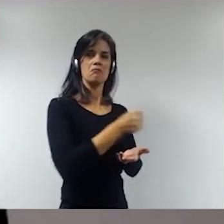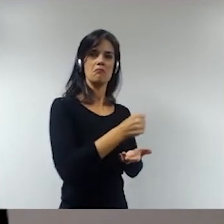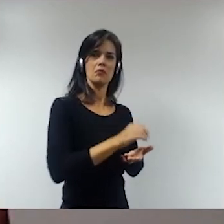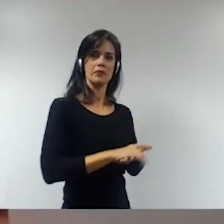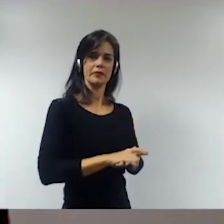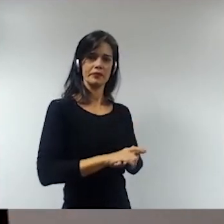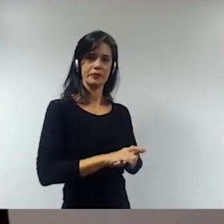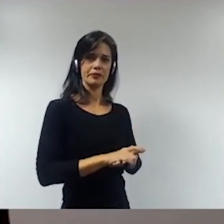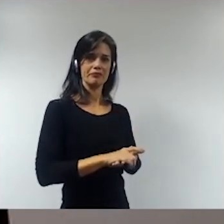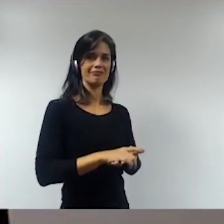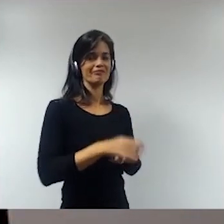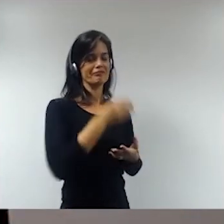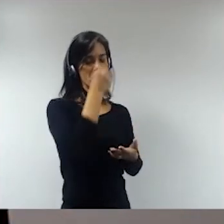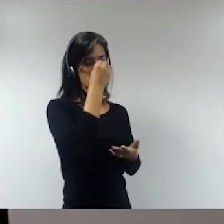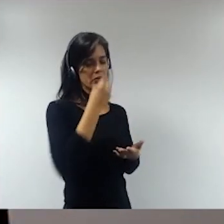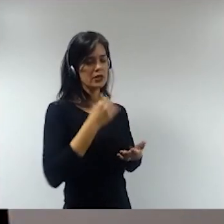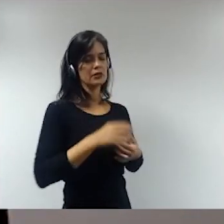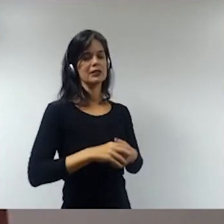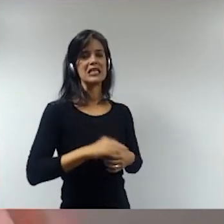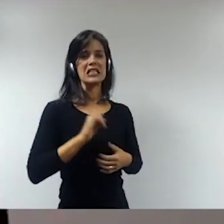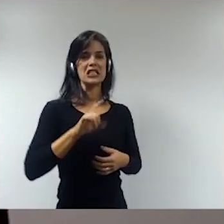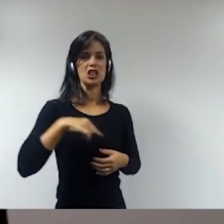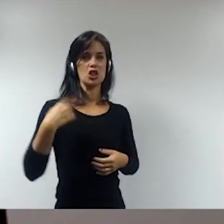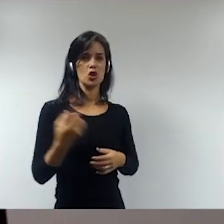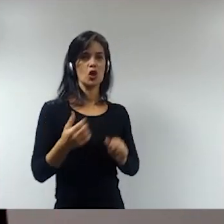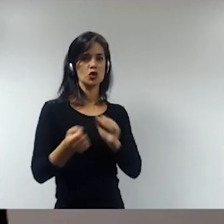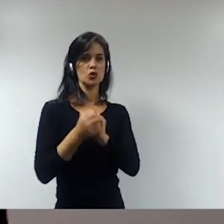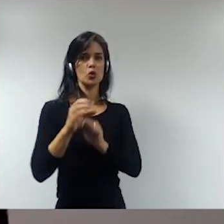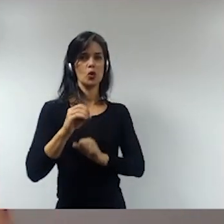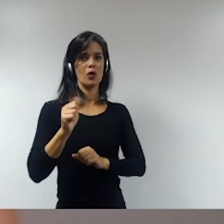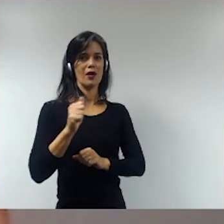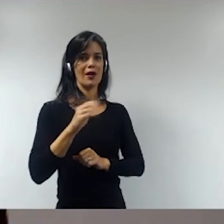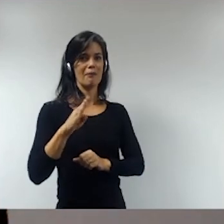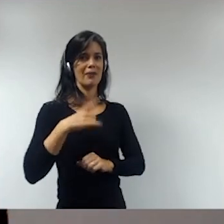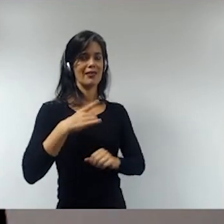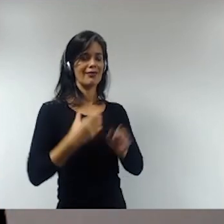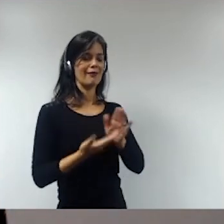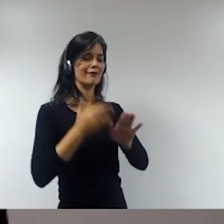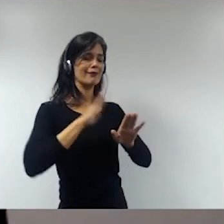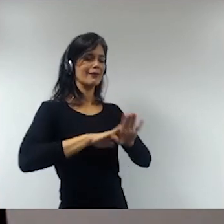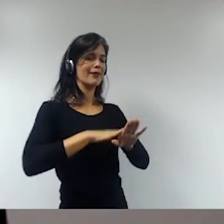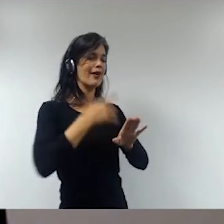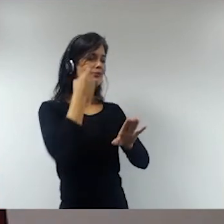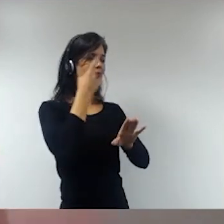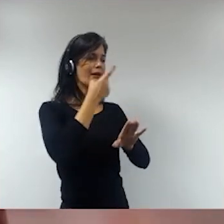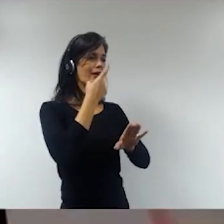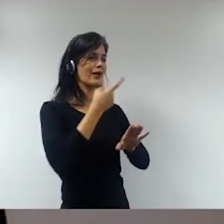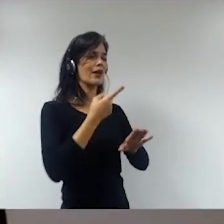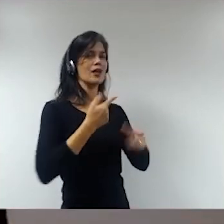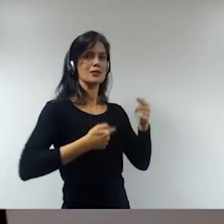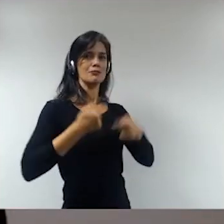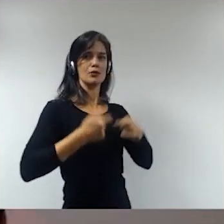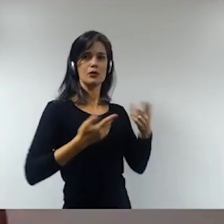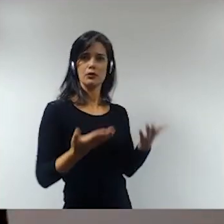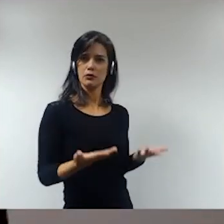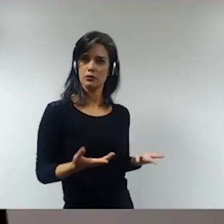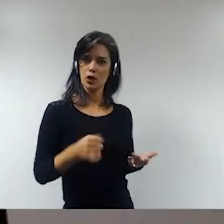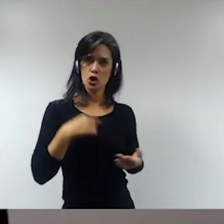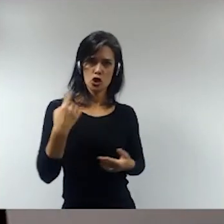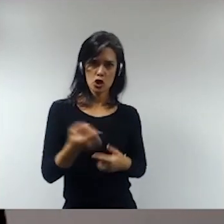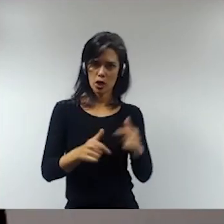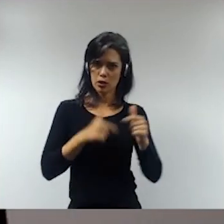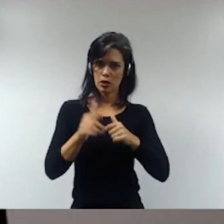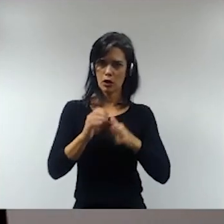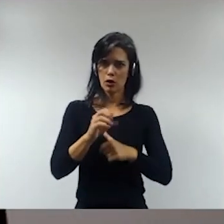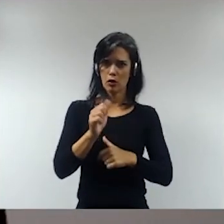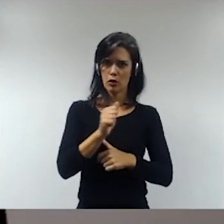nós temos sempre um interesse político, quando, na verdade, nós que somos homens e mulheres de OAB, pelo fato